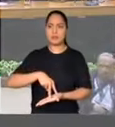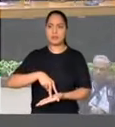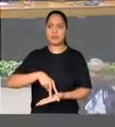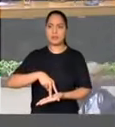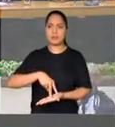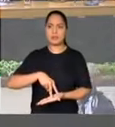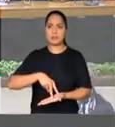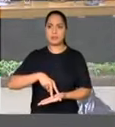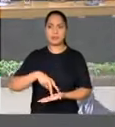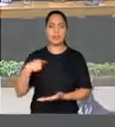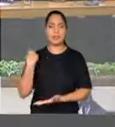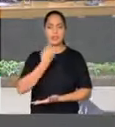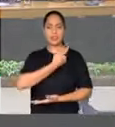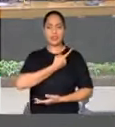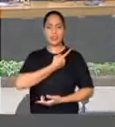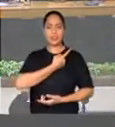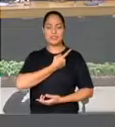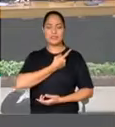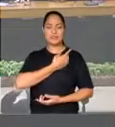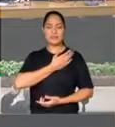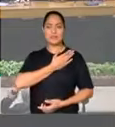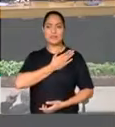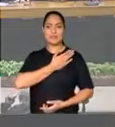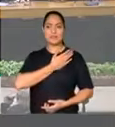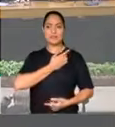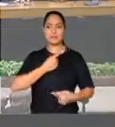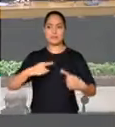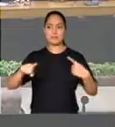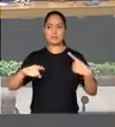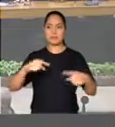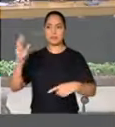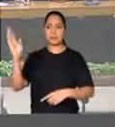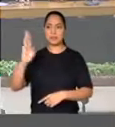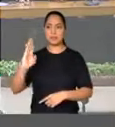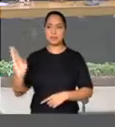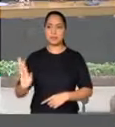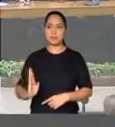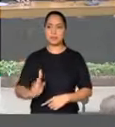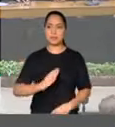que nós possamos entoar o hino nacional.